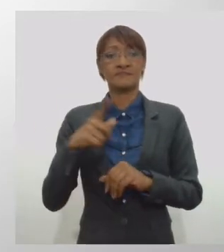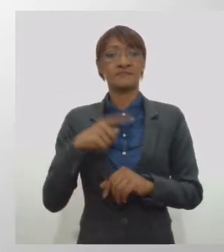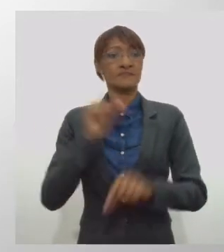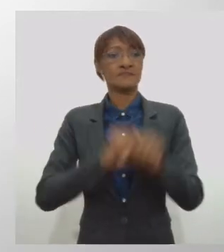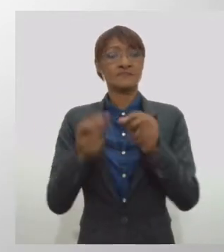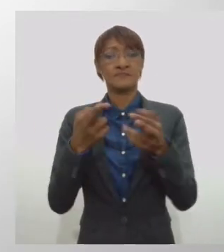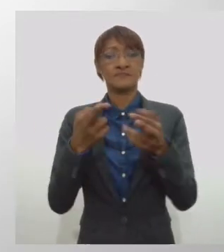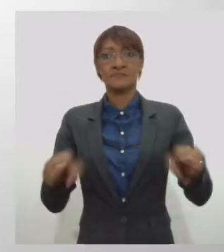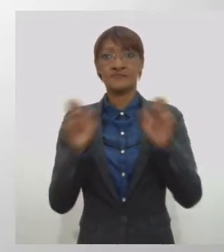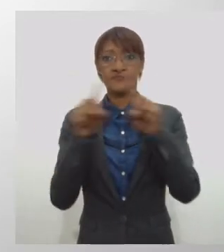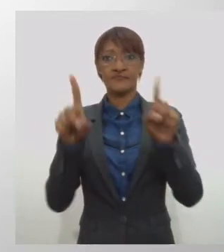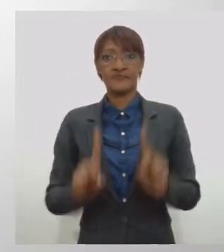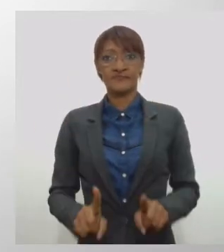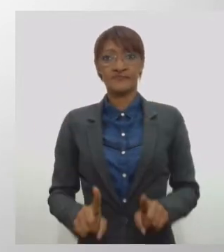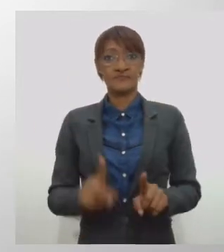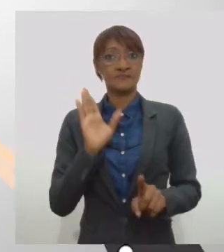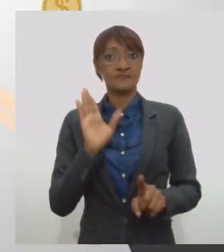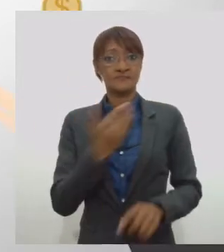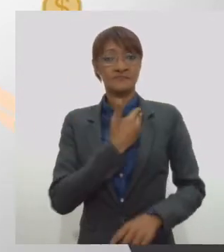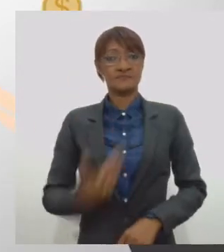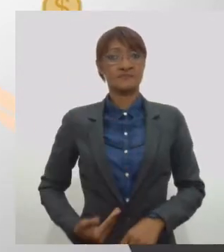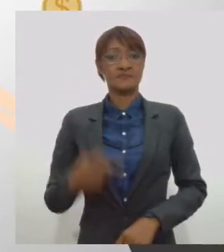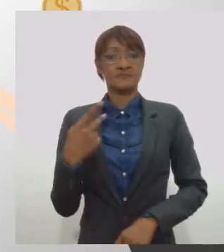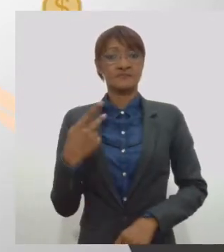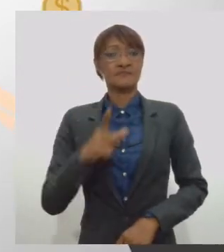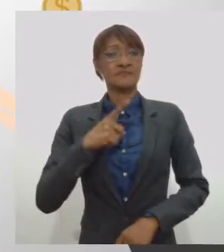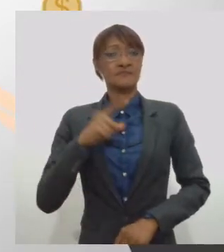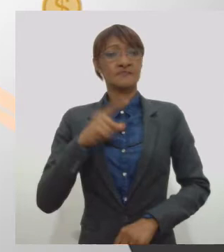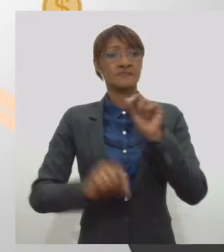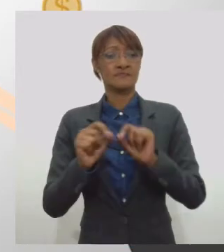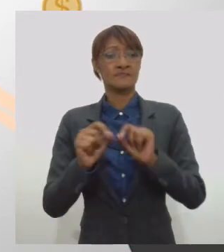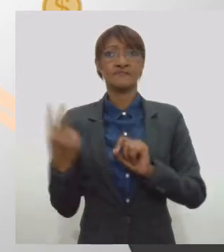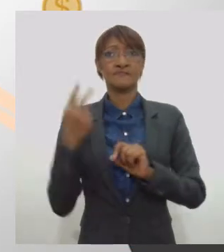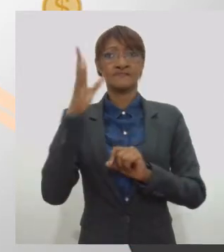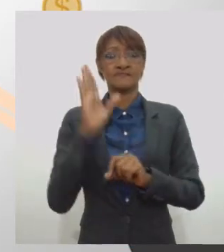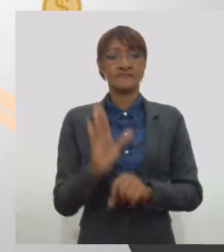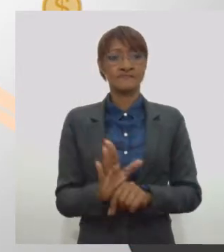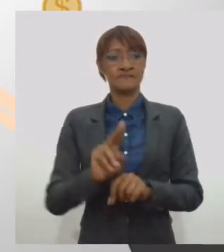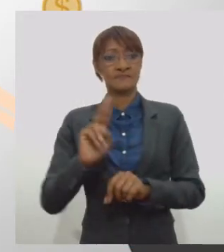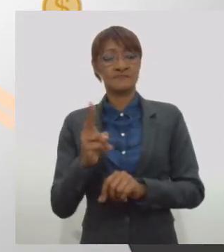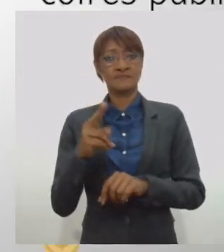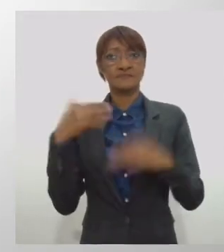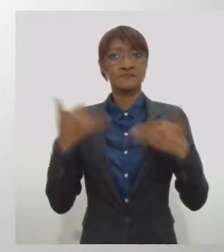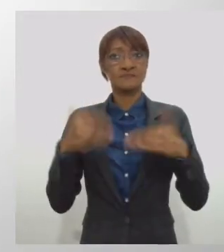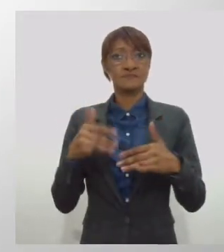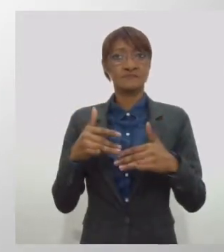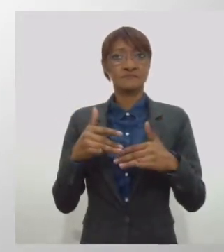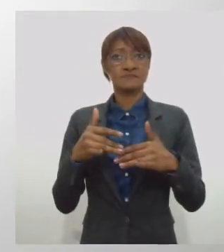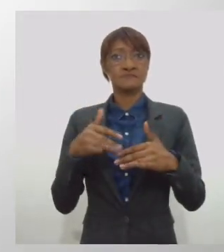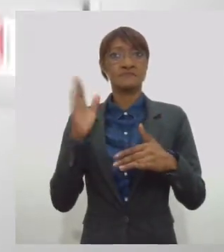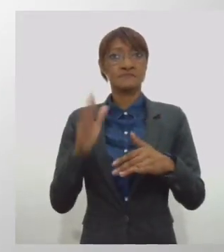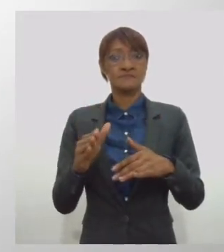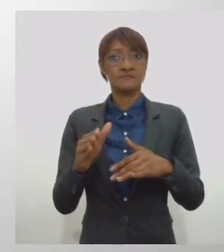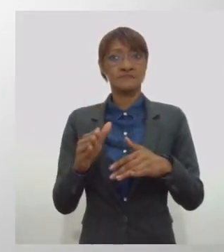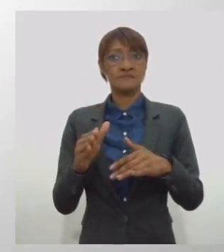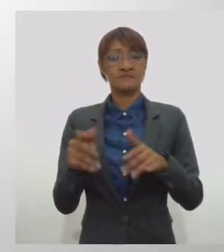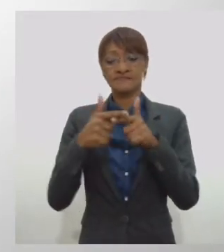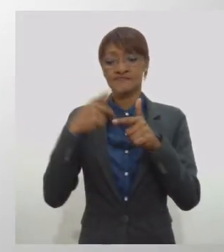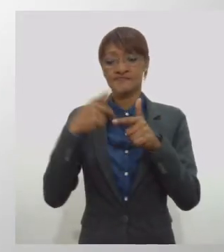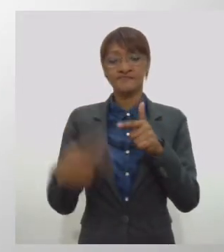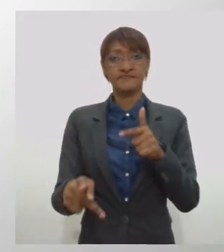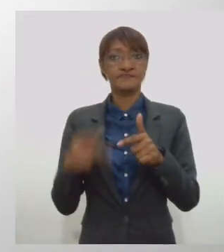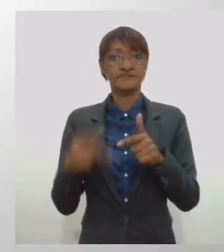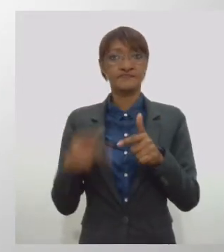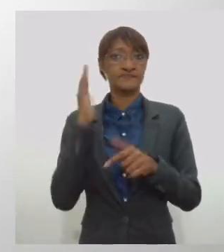servidor público e o agente público cometam atos de enriquecimento ilícito ou que causem prejuízo aos cofres públicos. O conceito de agente